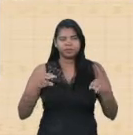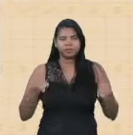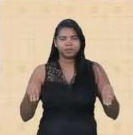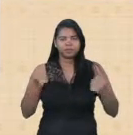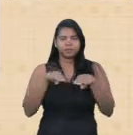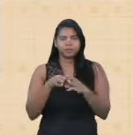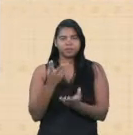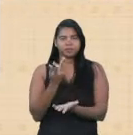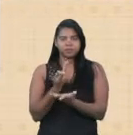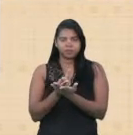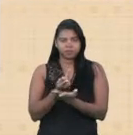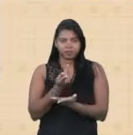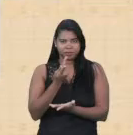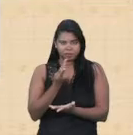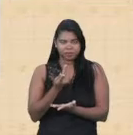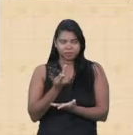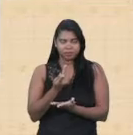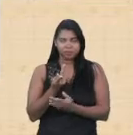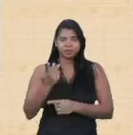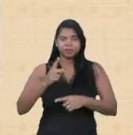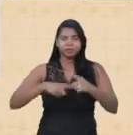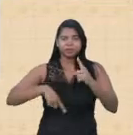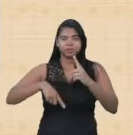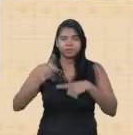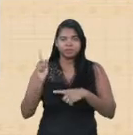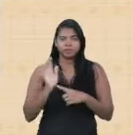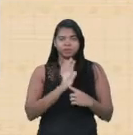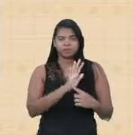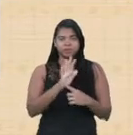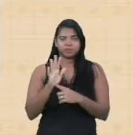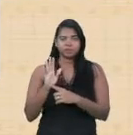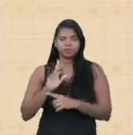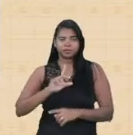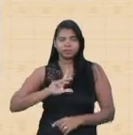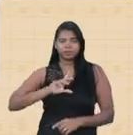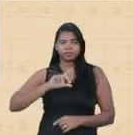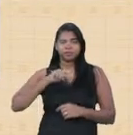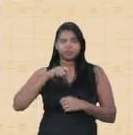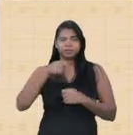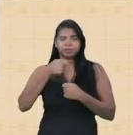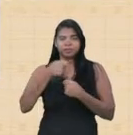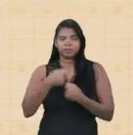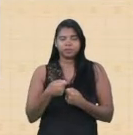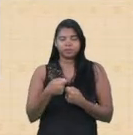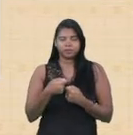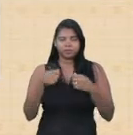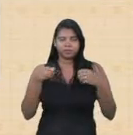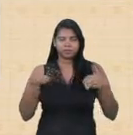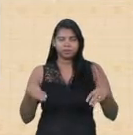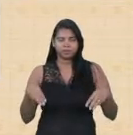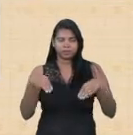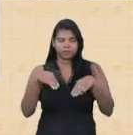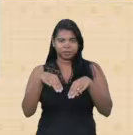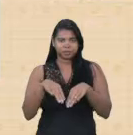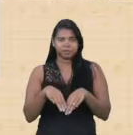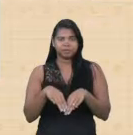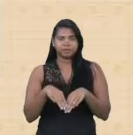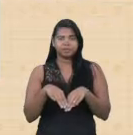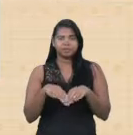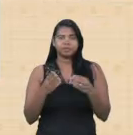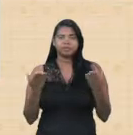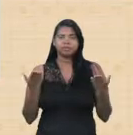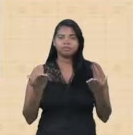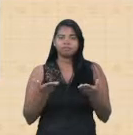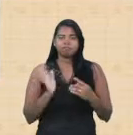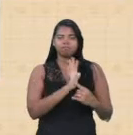acontecer é que vai ser gerada sobre ela uma força magnética. E a partir desse momento, nós vamos estar diante